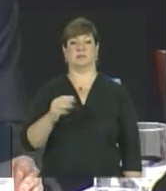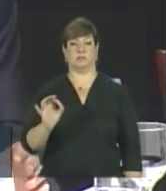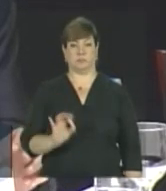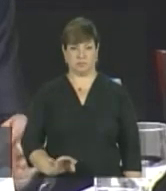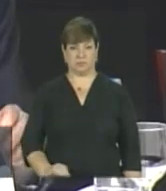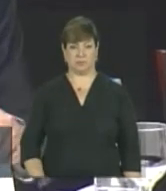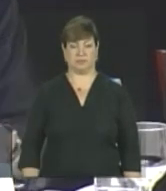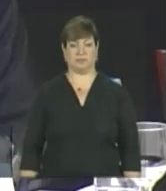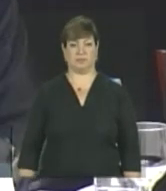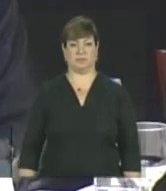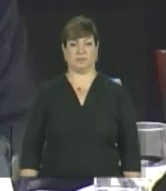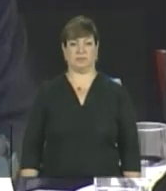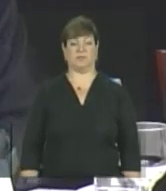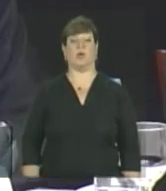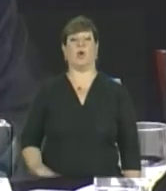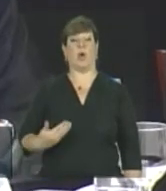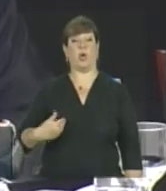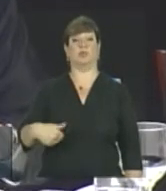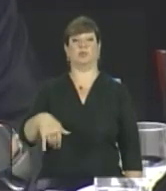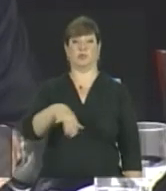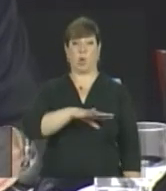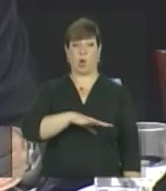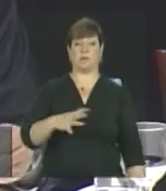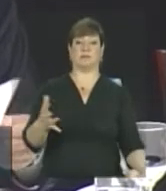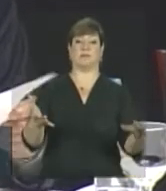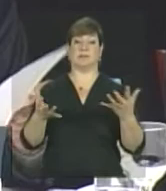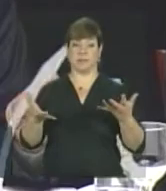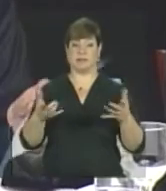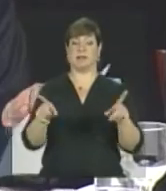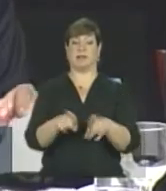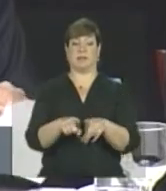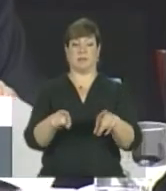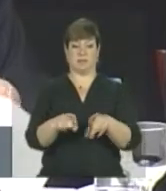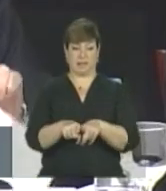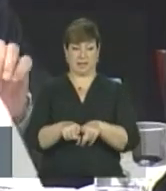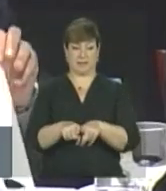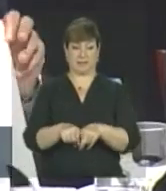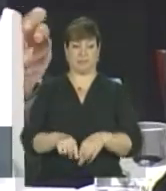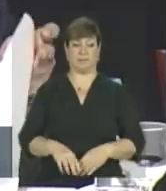Bem, nós pretendemos também